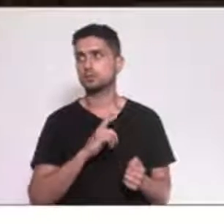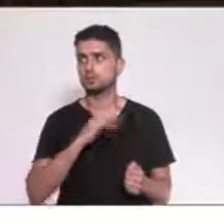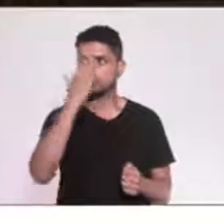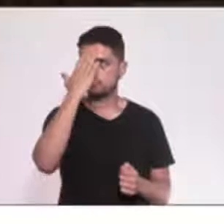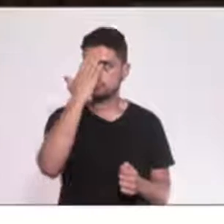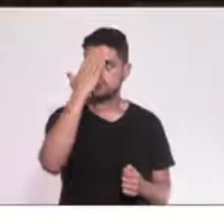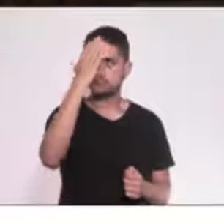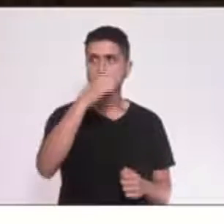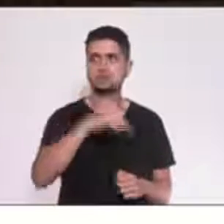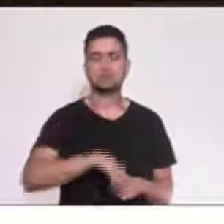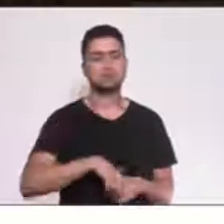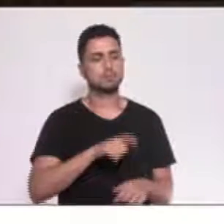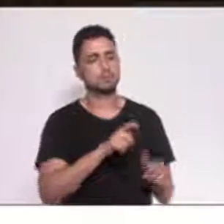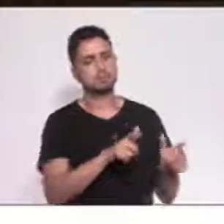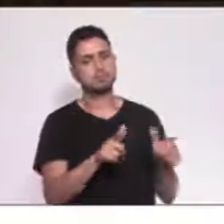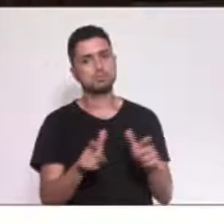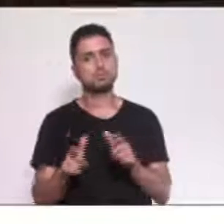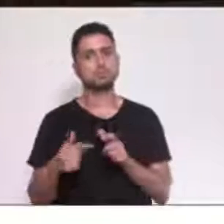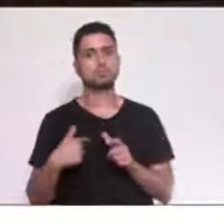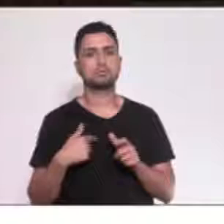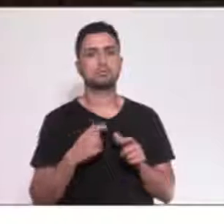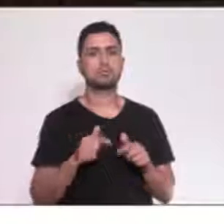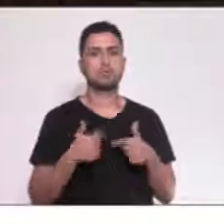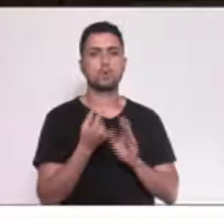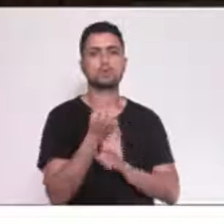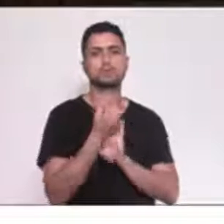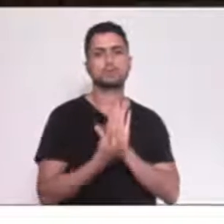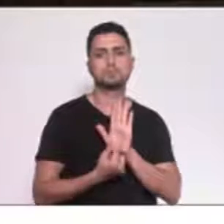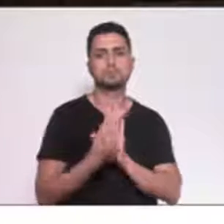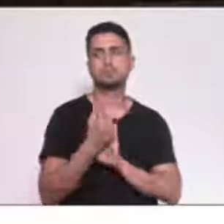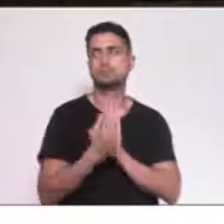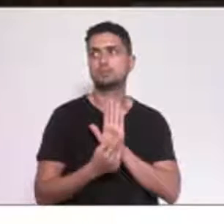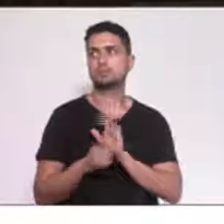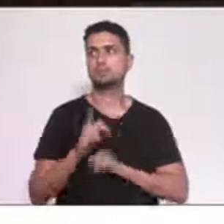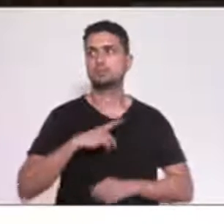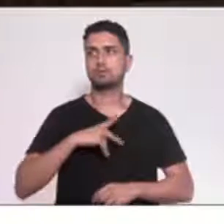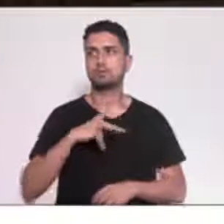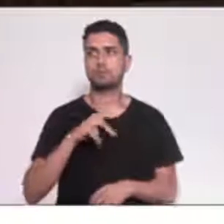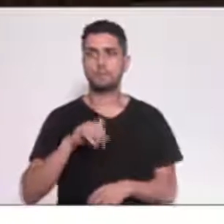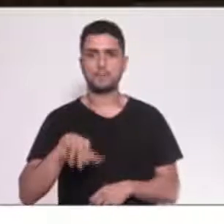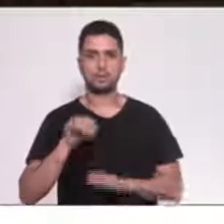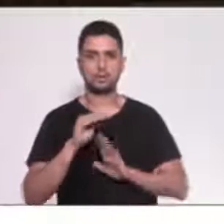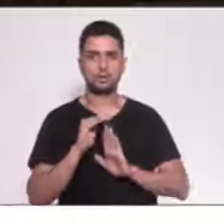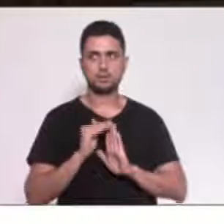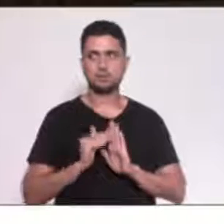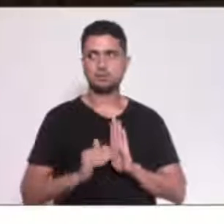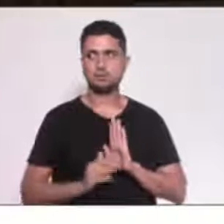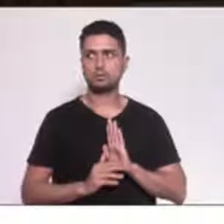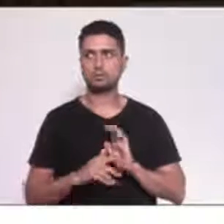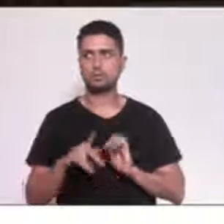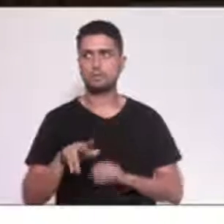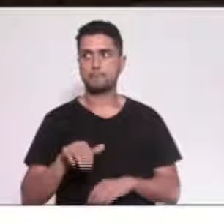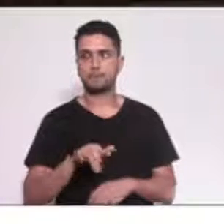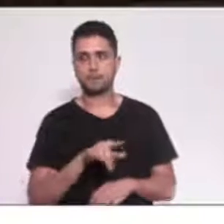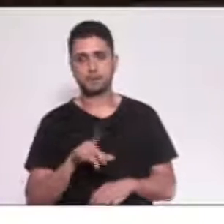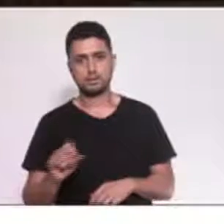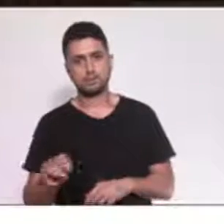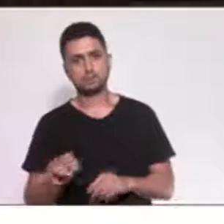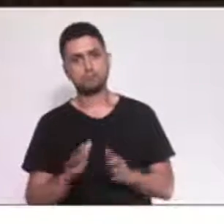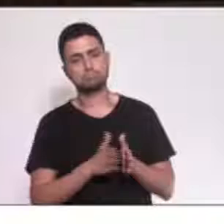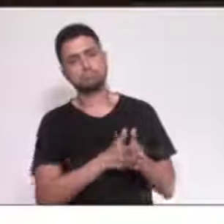atuação e de execução orçamentária do Estado houvesse um planejamento de longo prazo, o que não há. Isso se